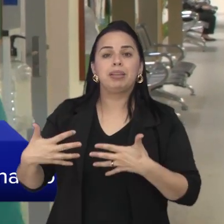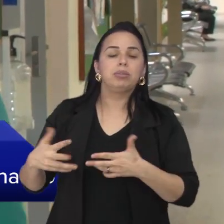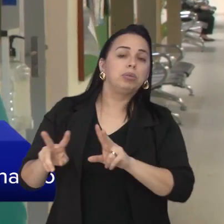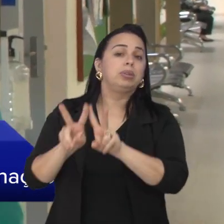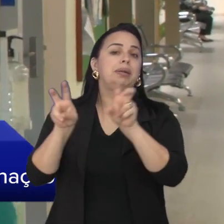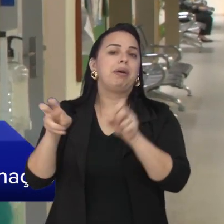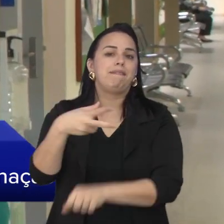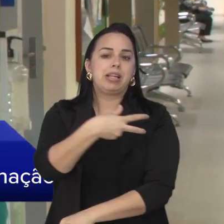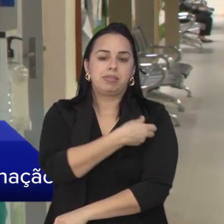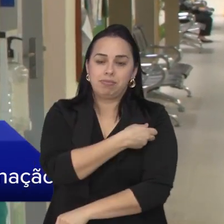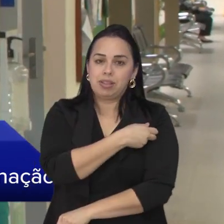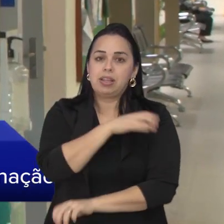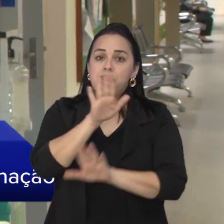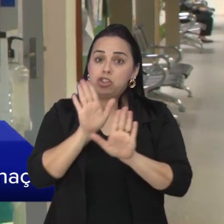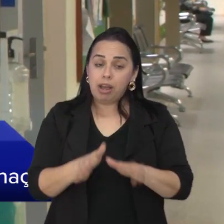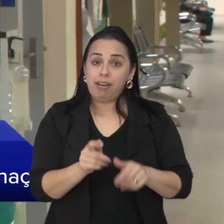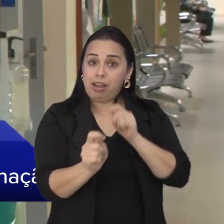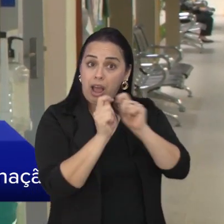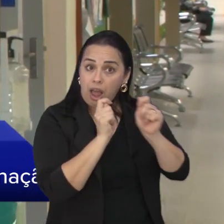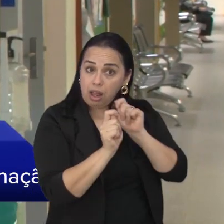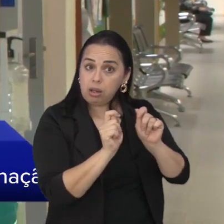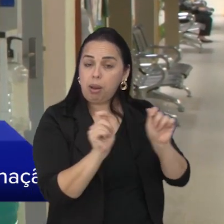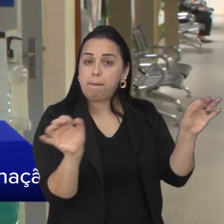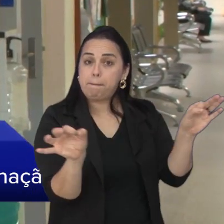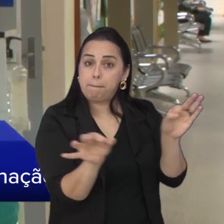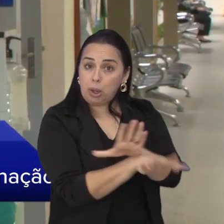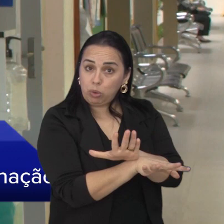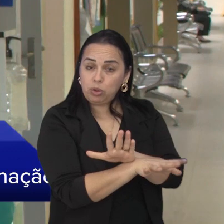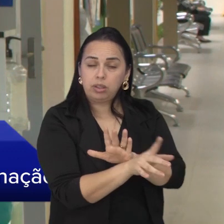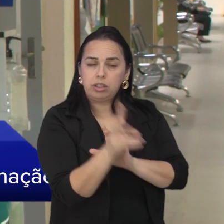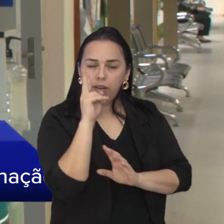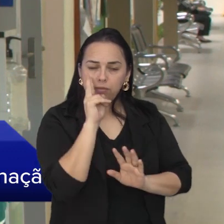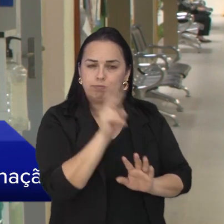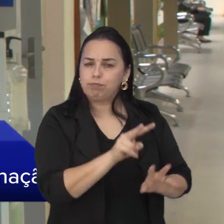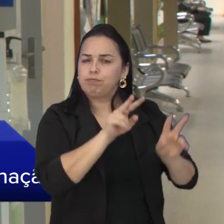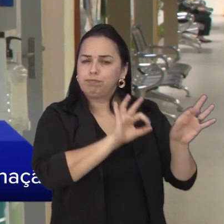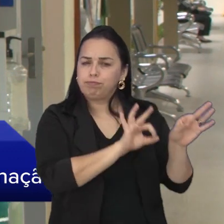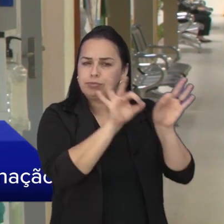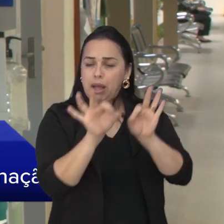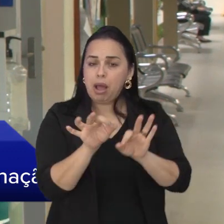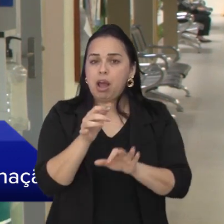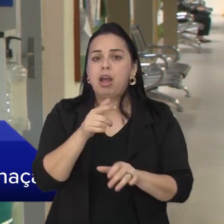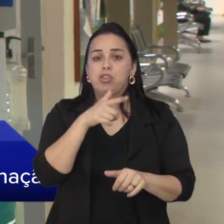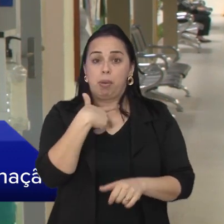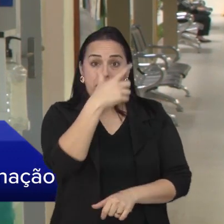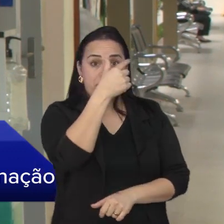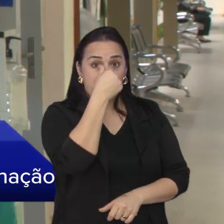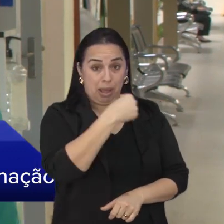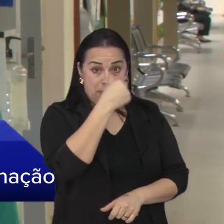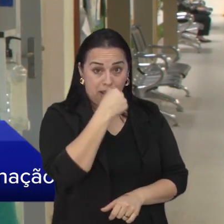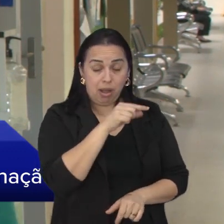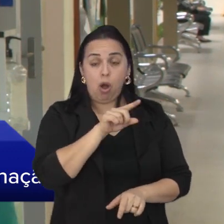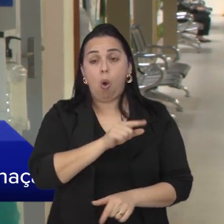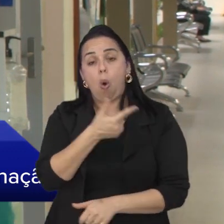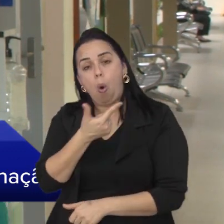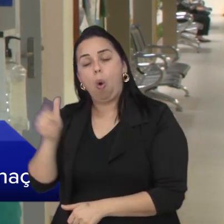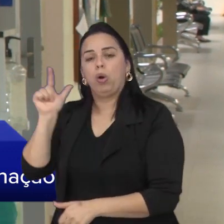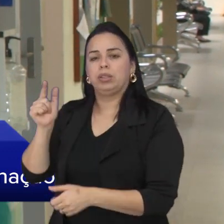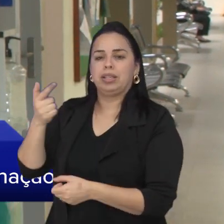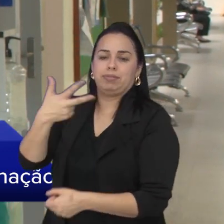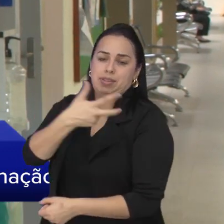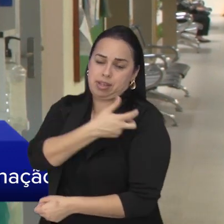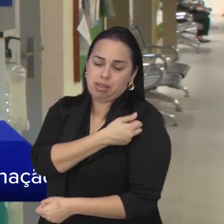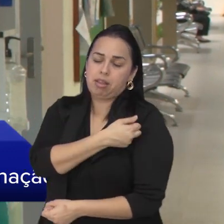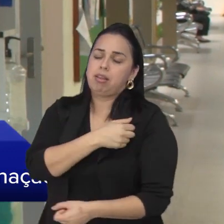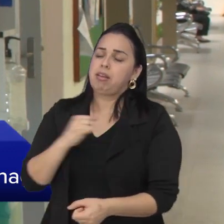ainda falando sobre vacinação. Você acabou de ver uma matéria sobre a vacinação contra a influenza, mas outras vacinas estão também